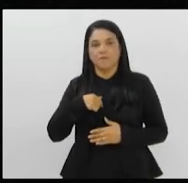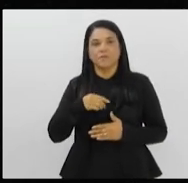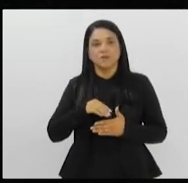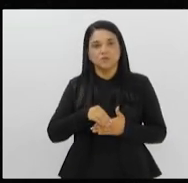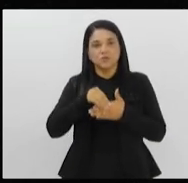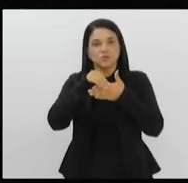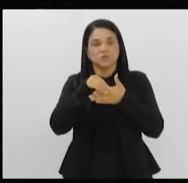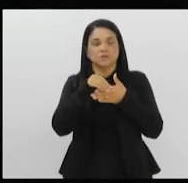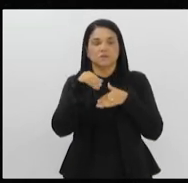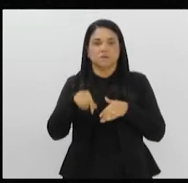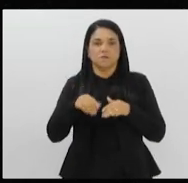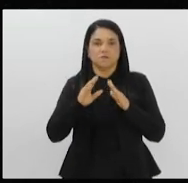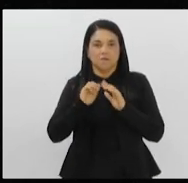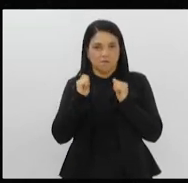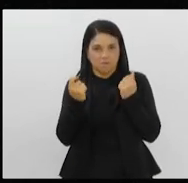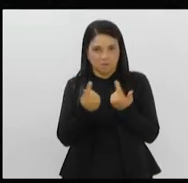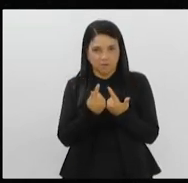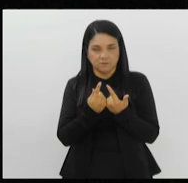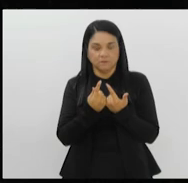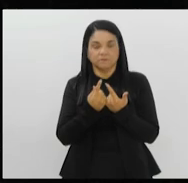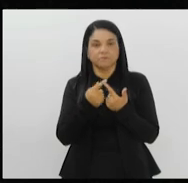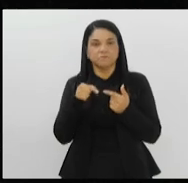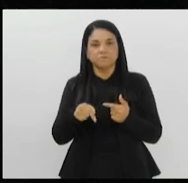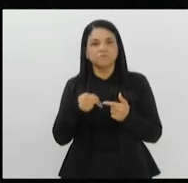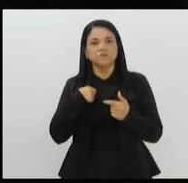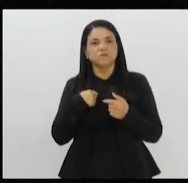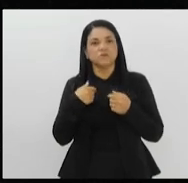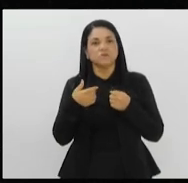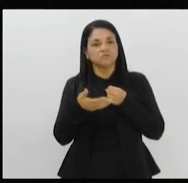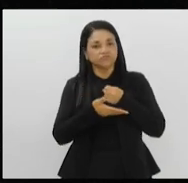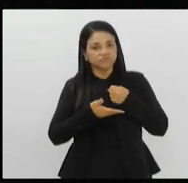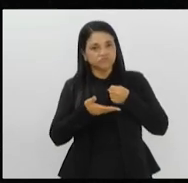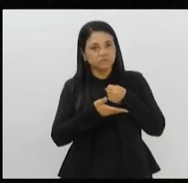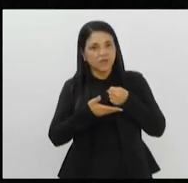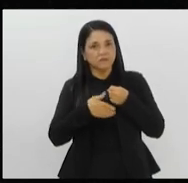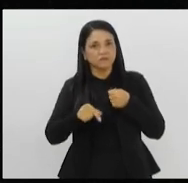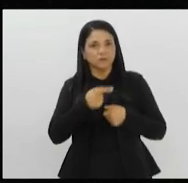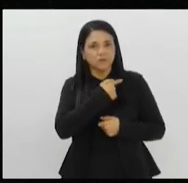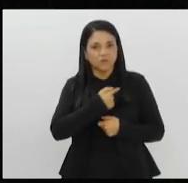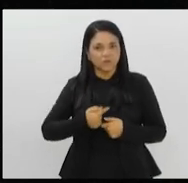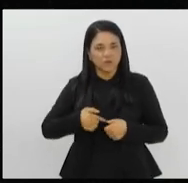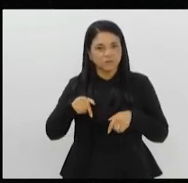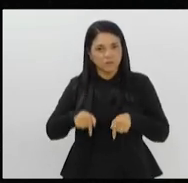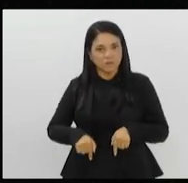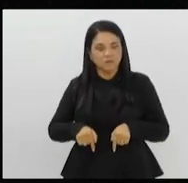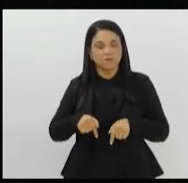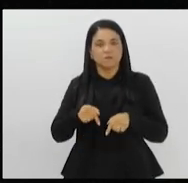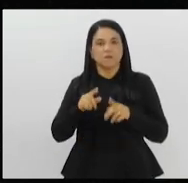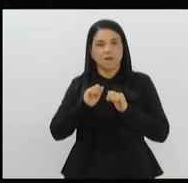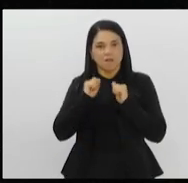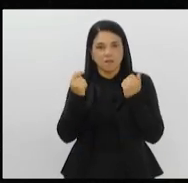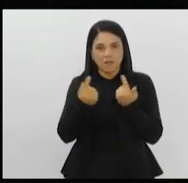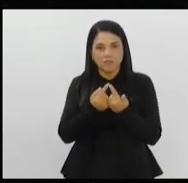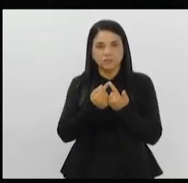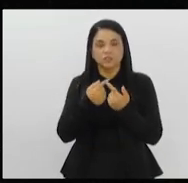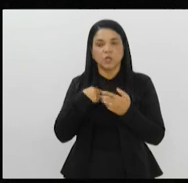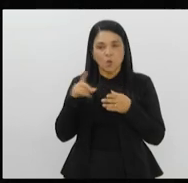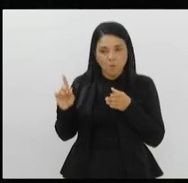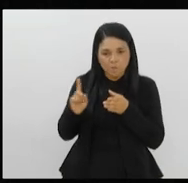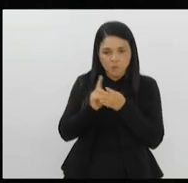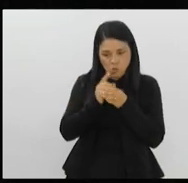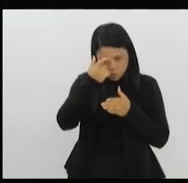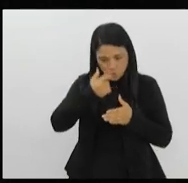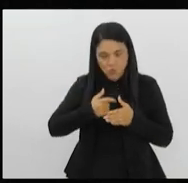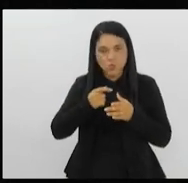E quando escuto base do governo dessa casa, deputado Bruno Boareto, eu me incluo também, acusando a